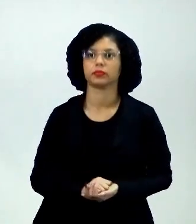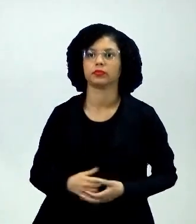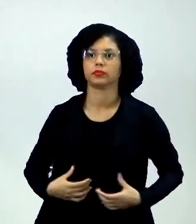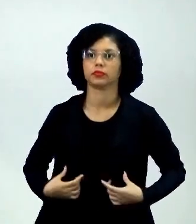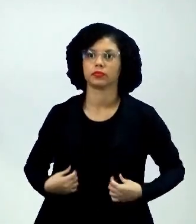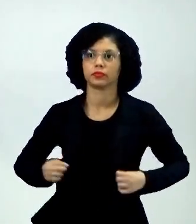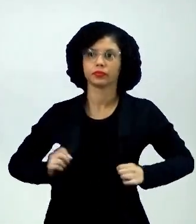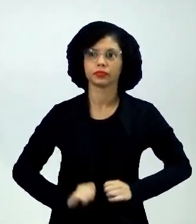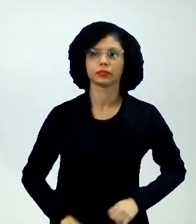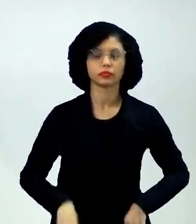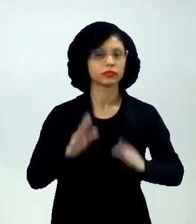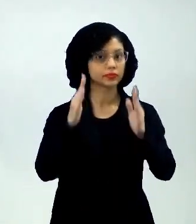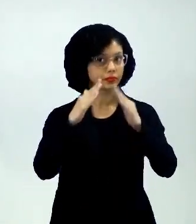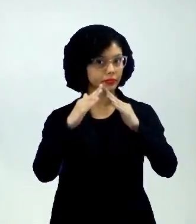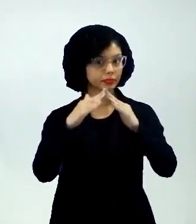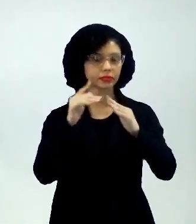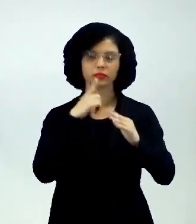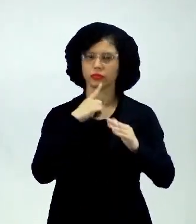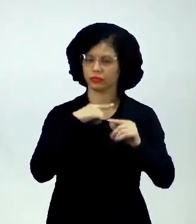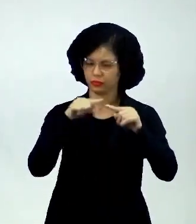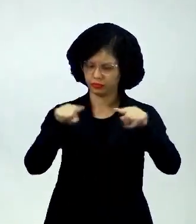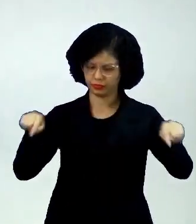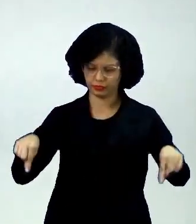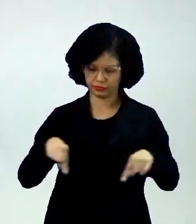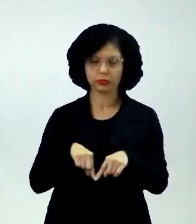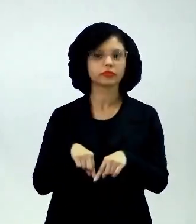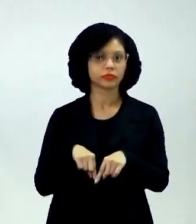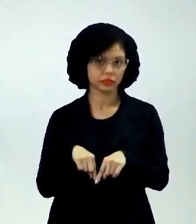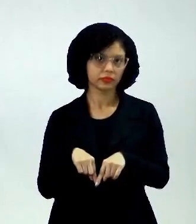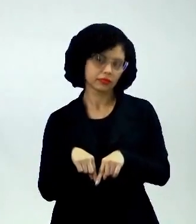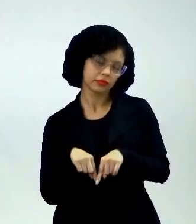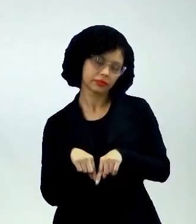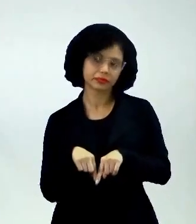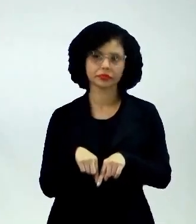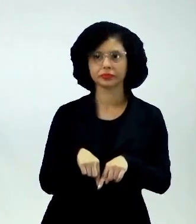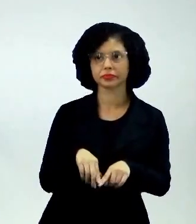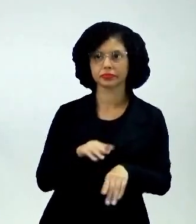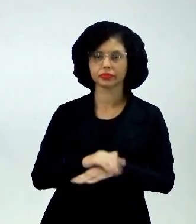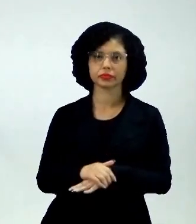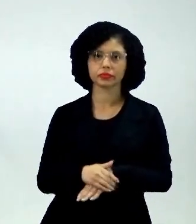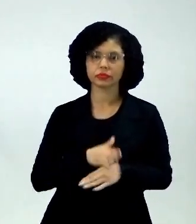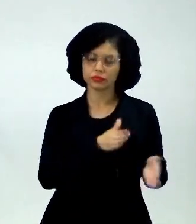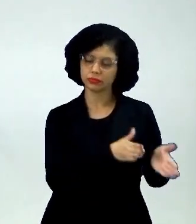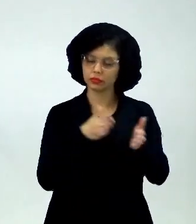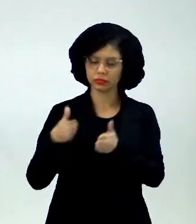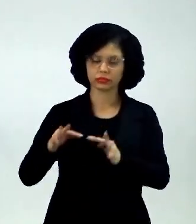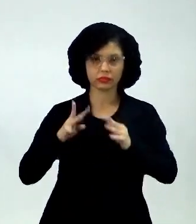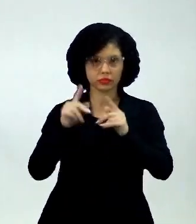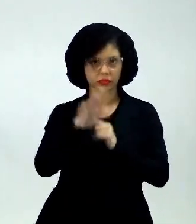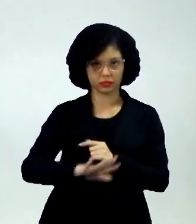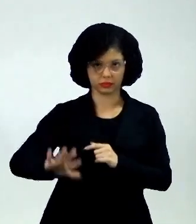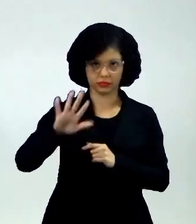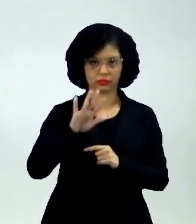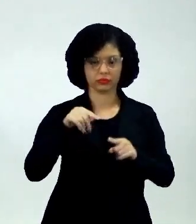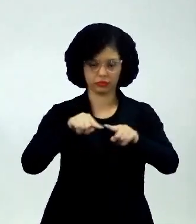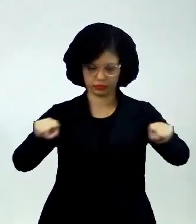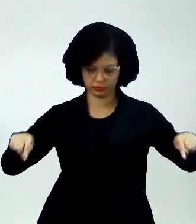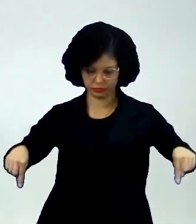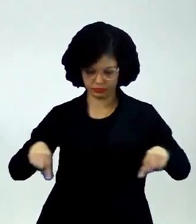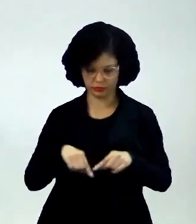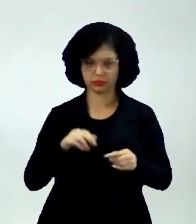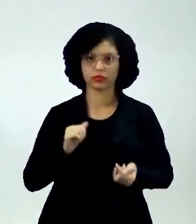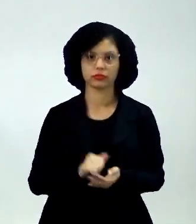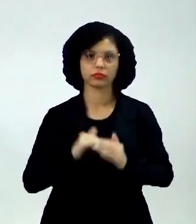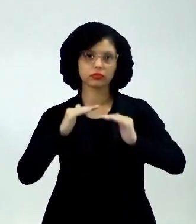ser aí na sua casa, não tem a sala da sua casa? Essa parte todinha da sala, a parte